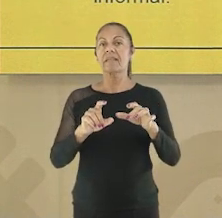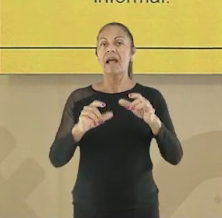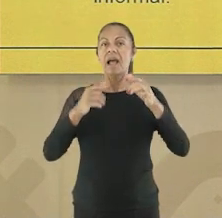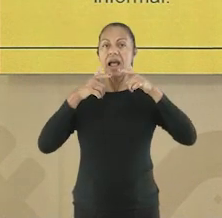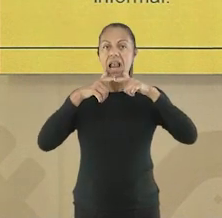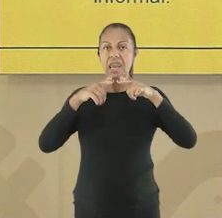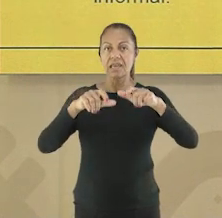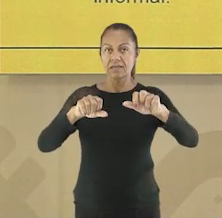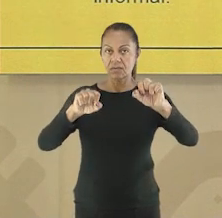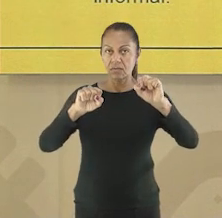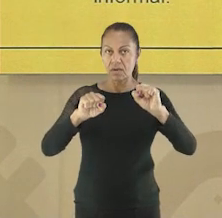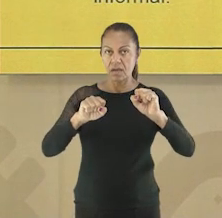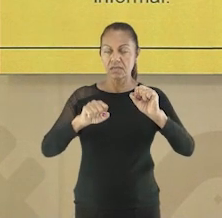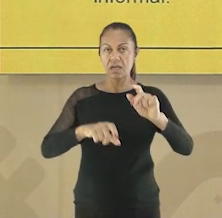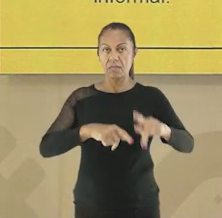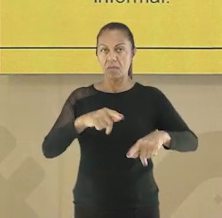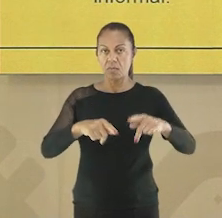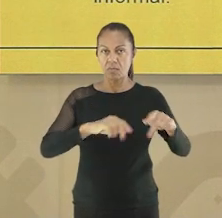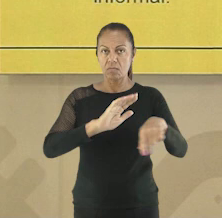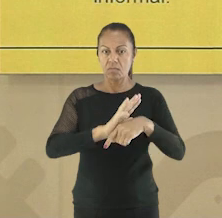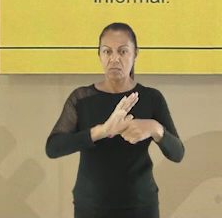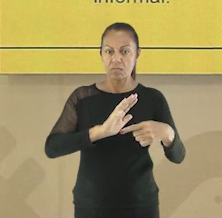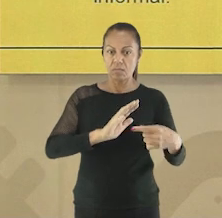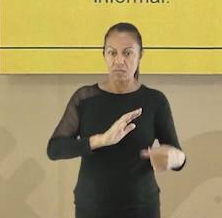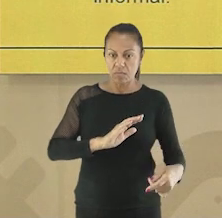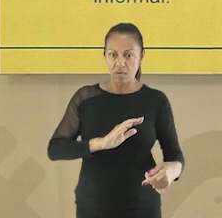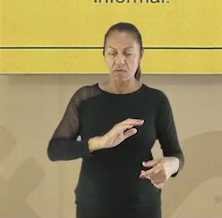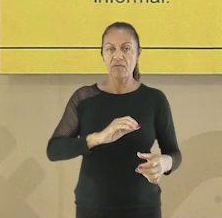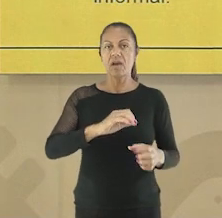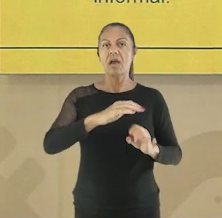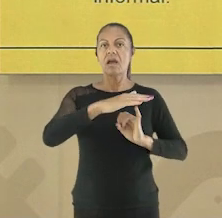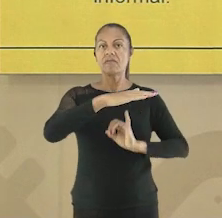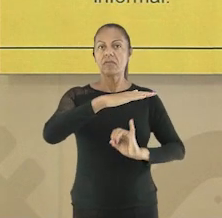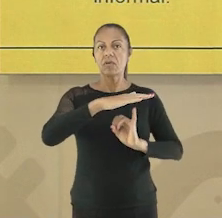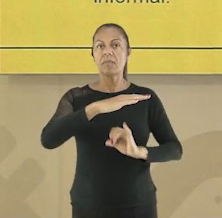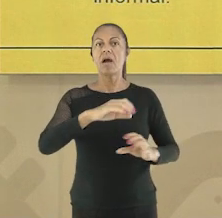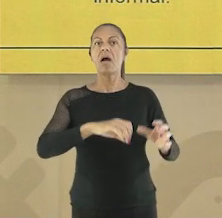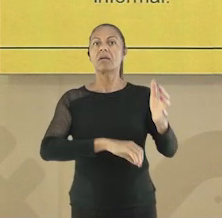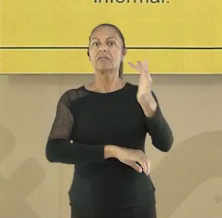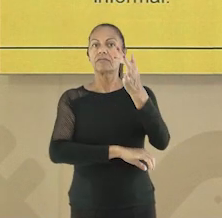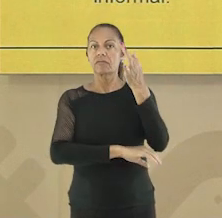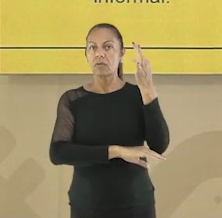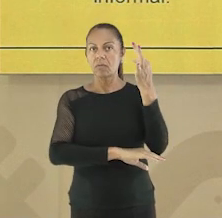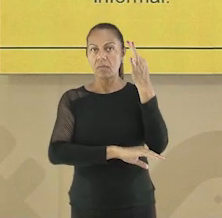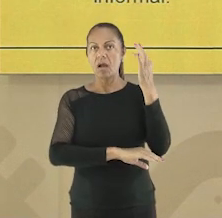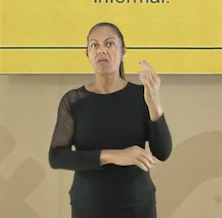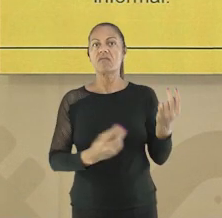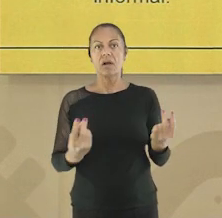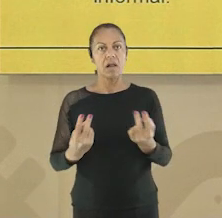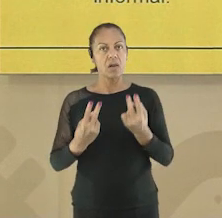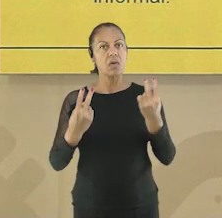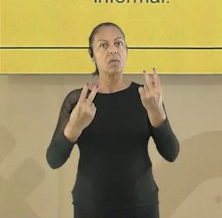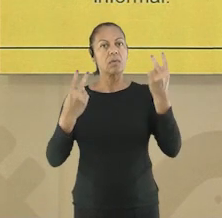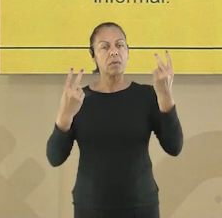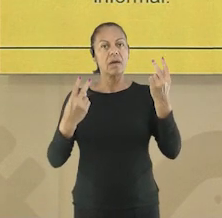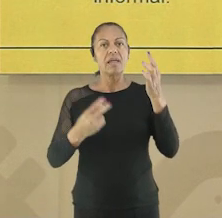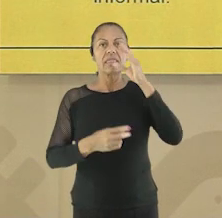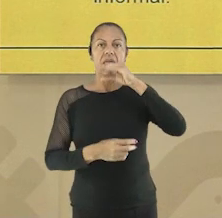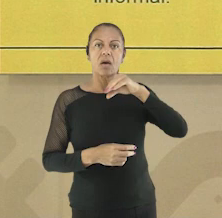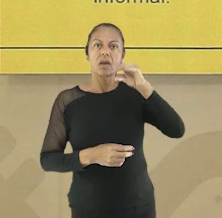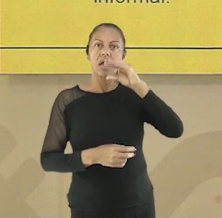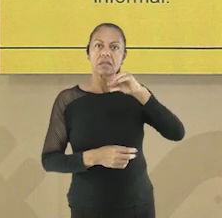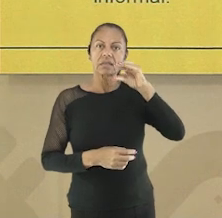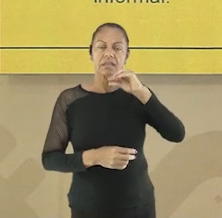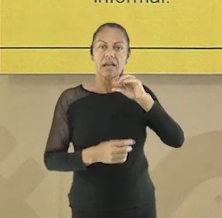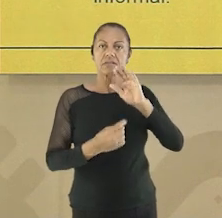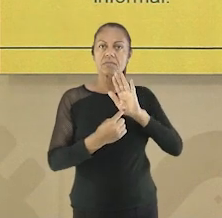principalmente, nesse gênero textual, nós temos a linguagem popular, oral, regional e informal bem